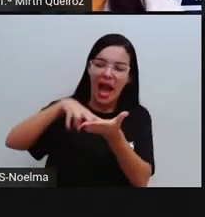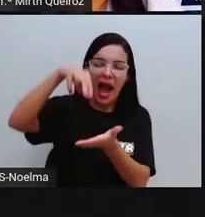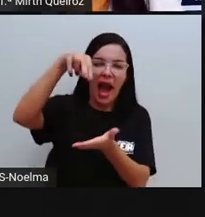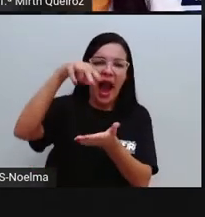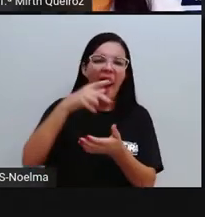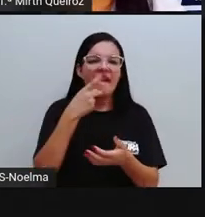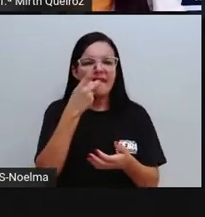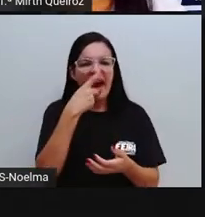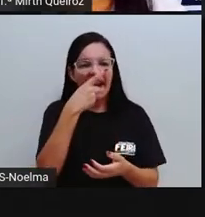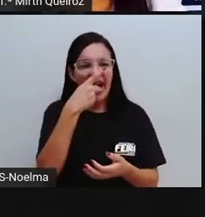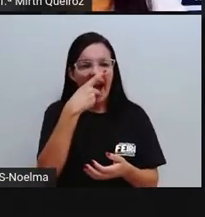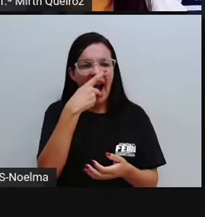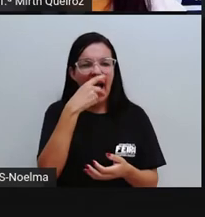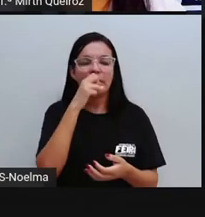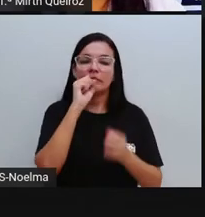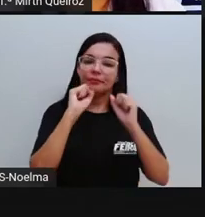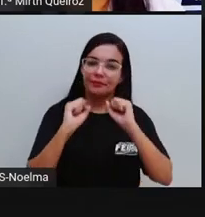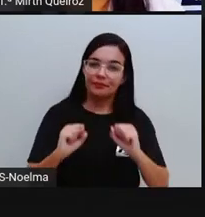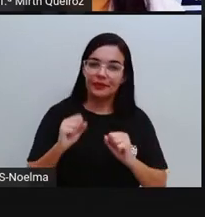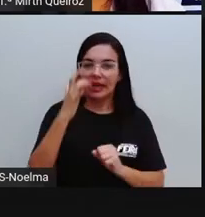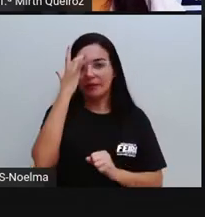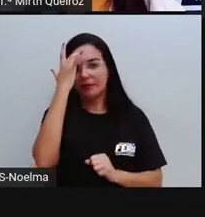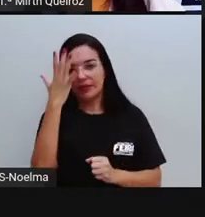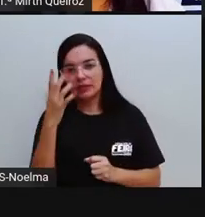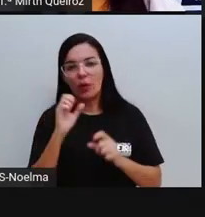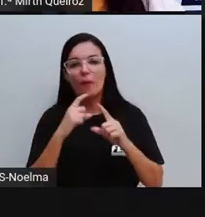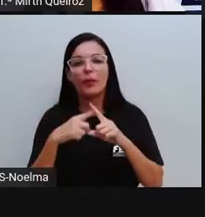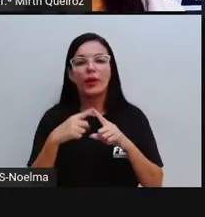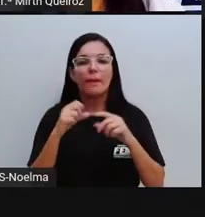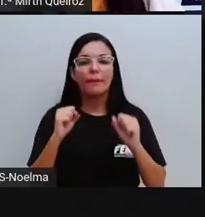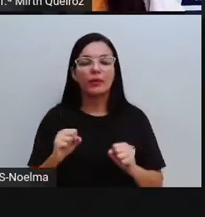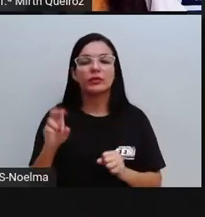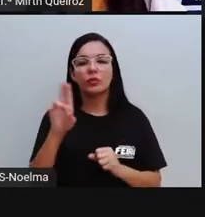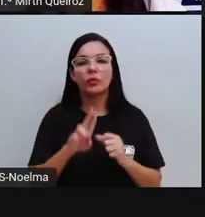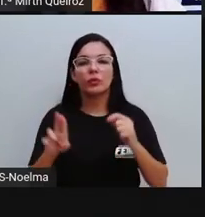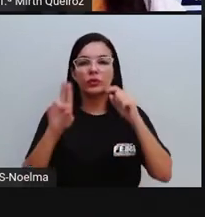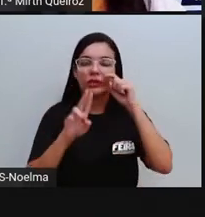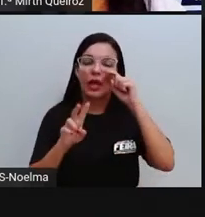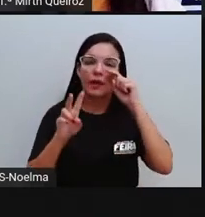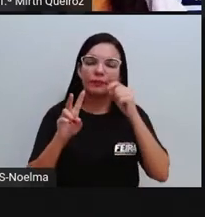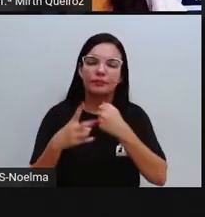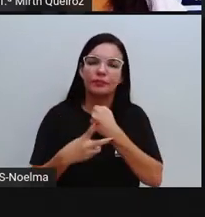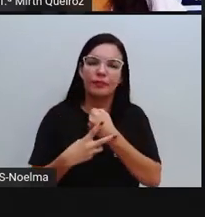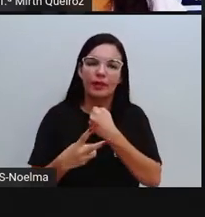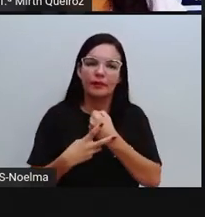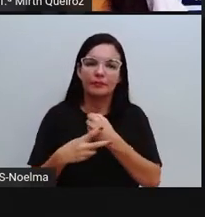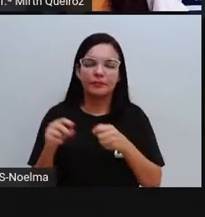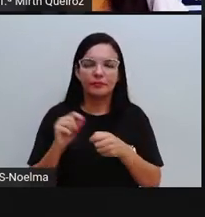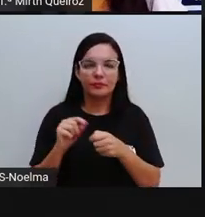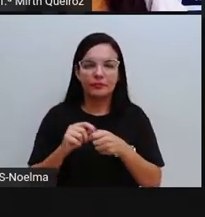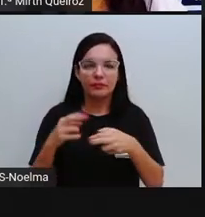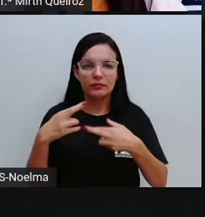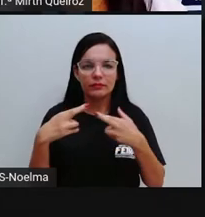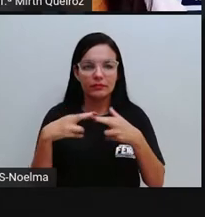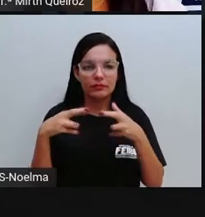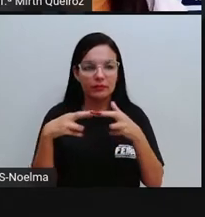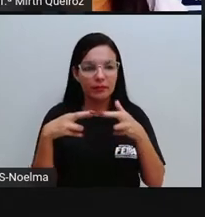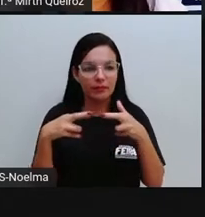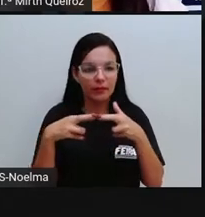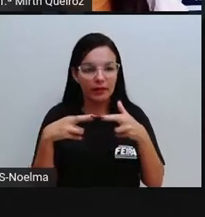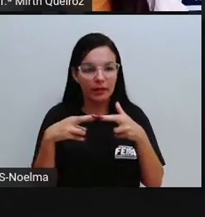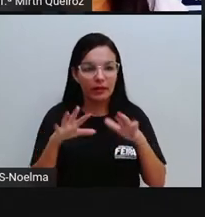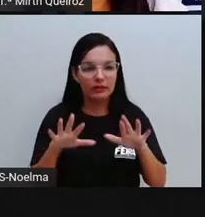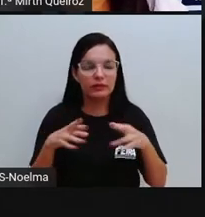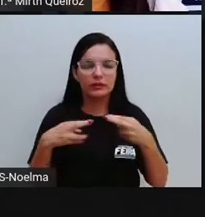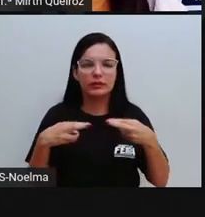mais fácil. Vocês podem estar utilizando esses verbos aí para fazer as suas rimas. Porém, essas palavras diferentes,